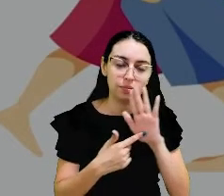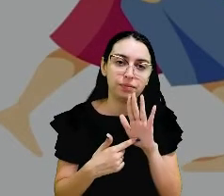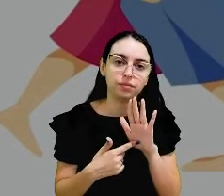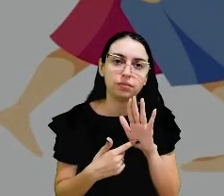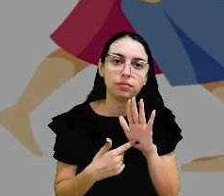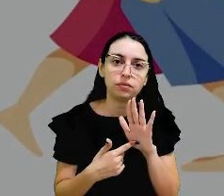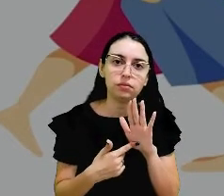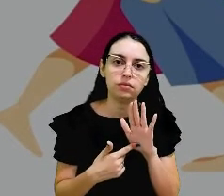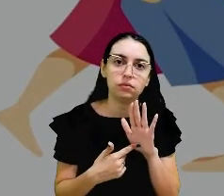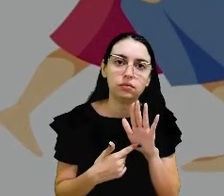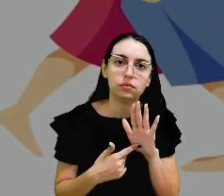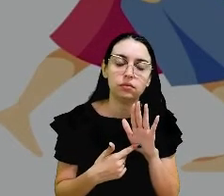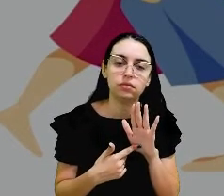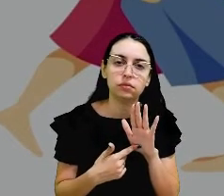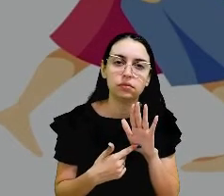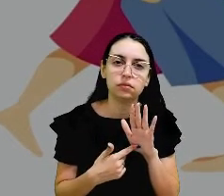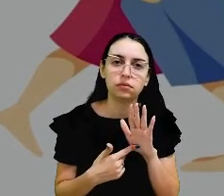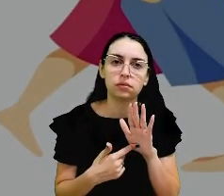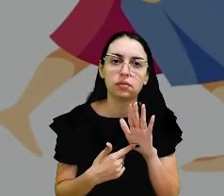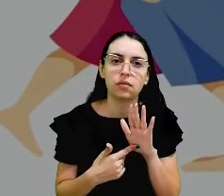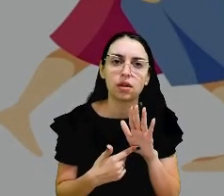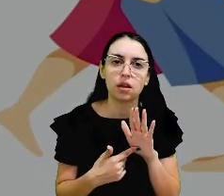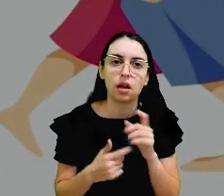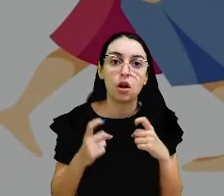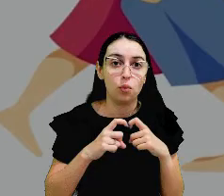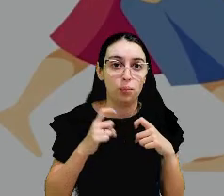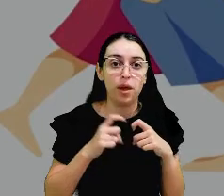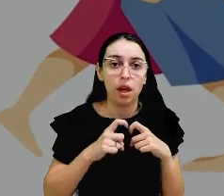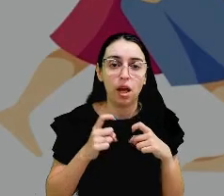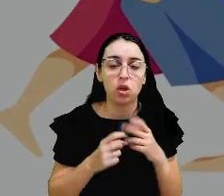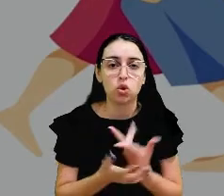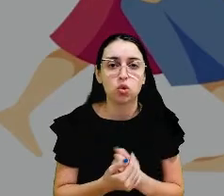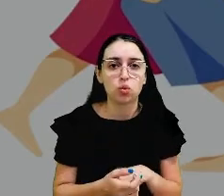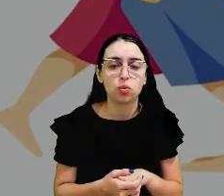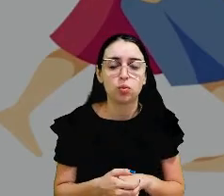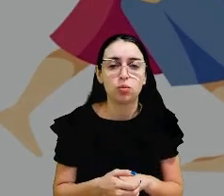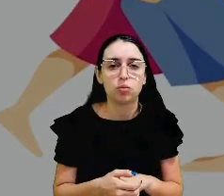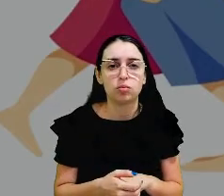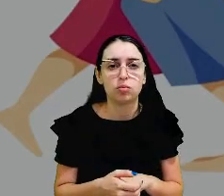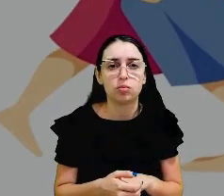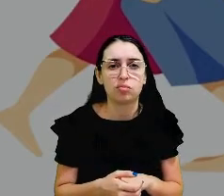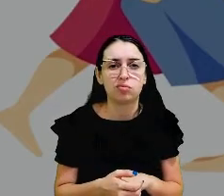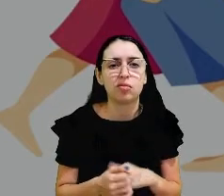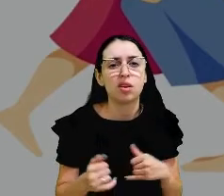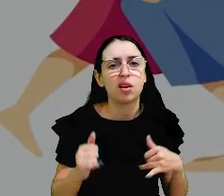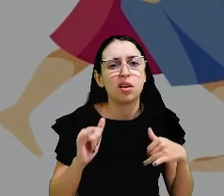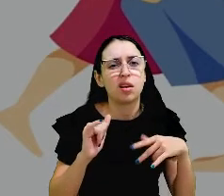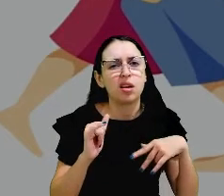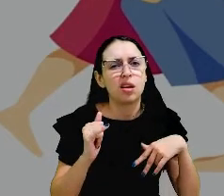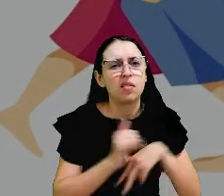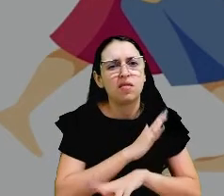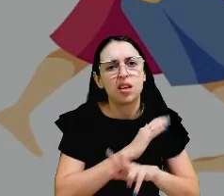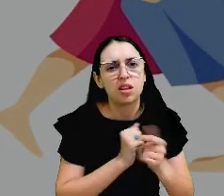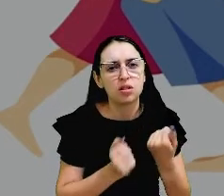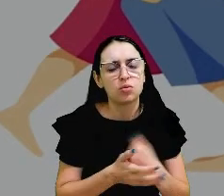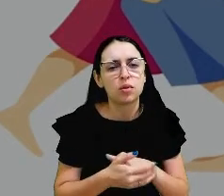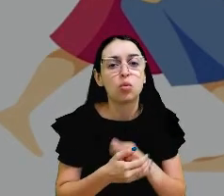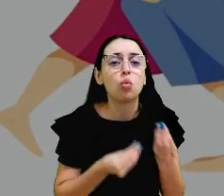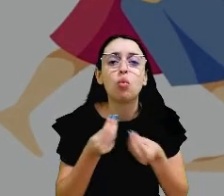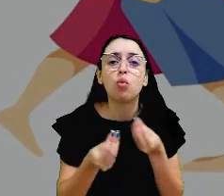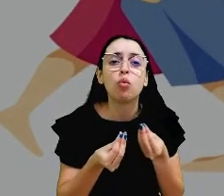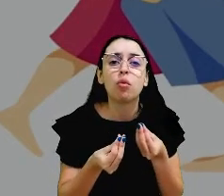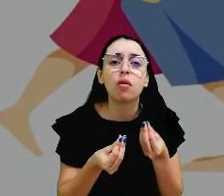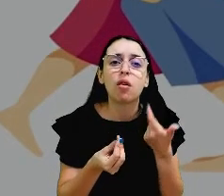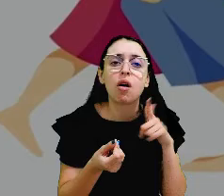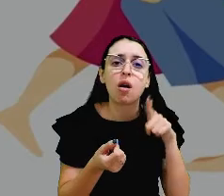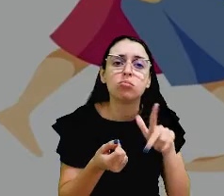expostas à conduta médica, elas acabam sendo vitimizadas. O que